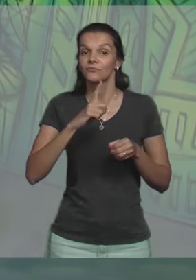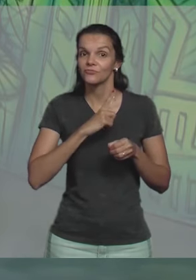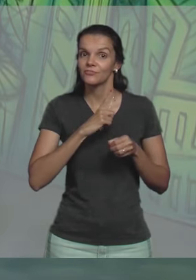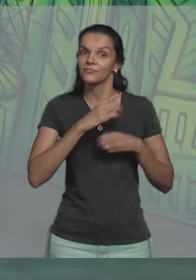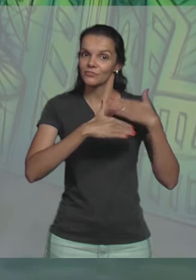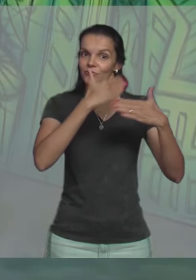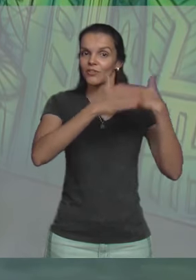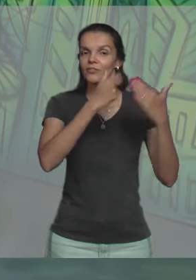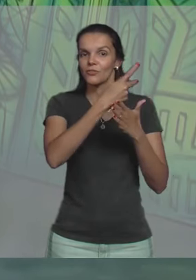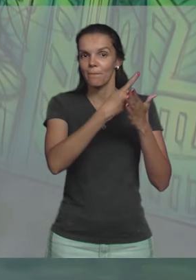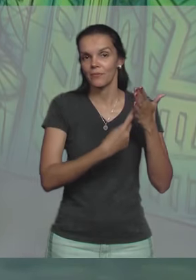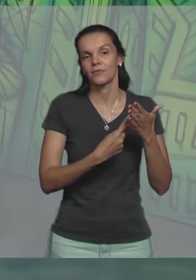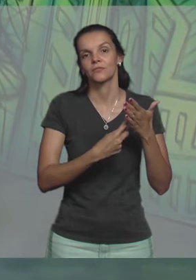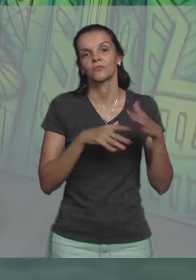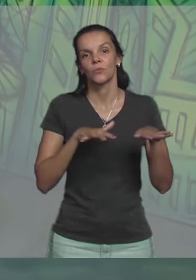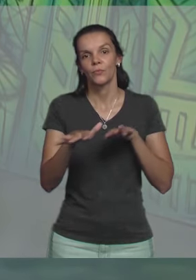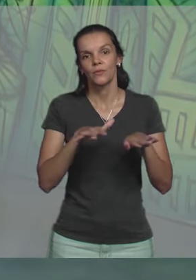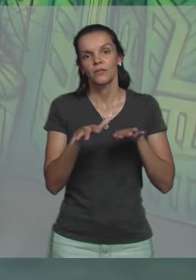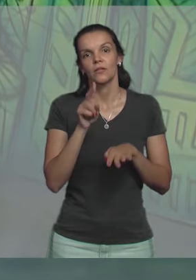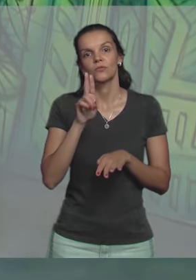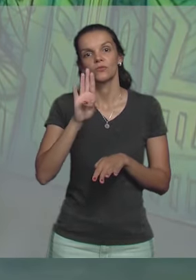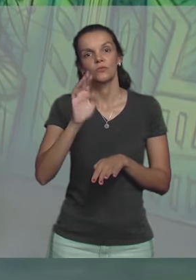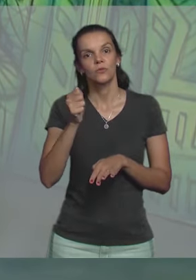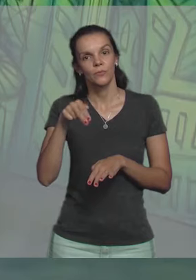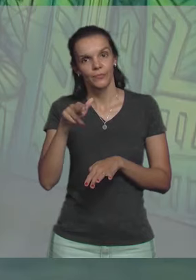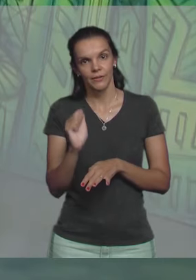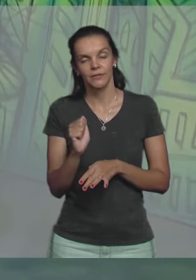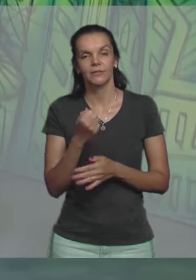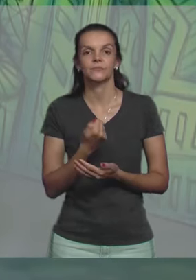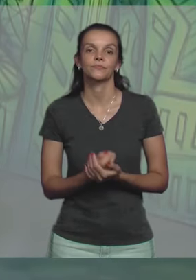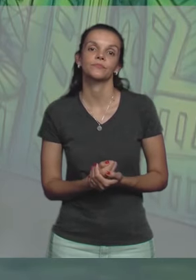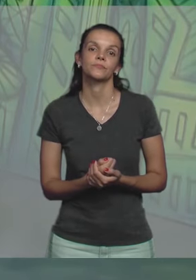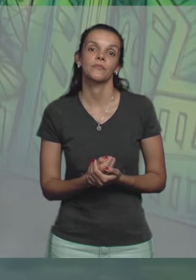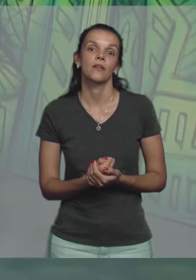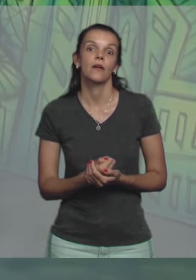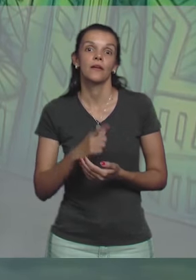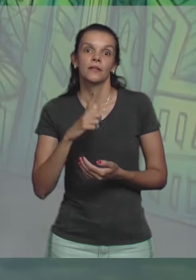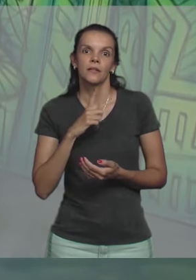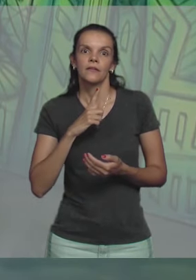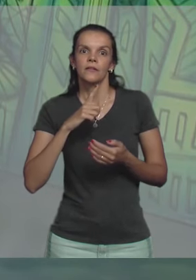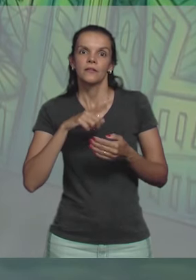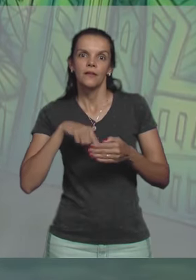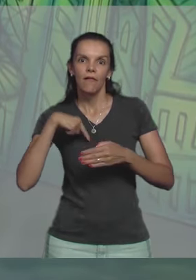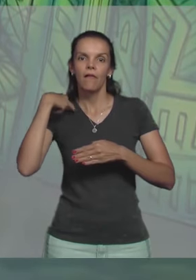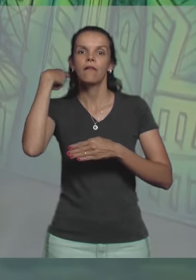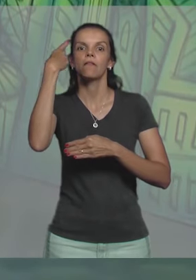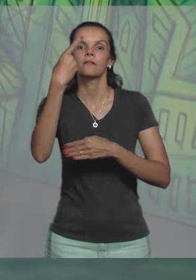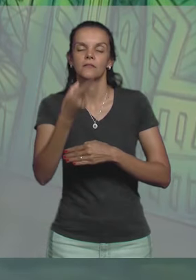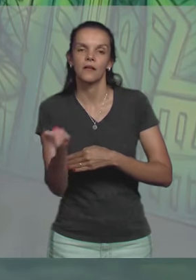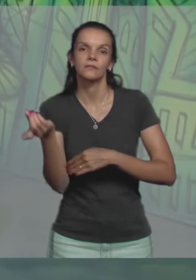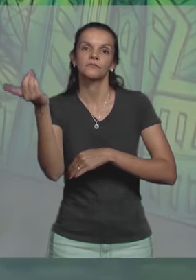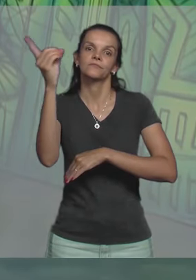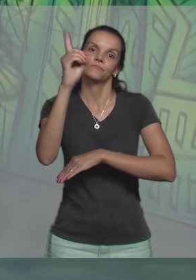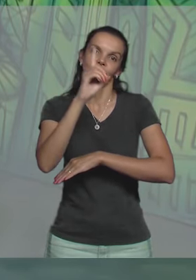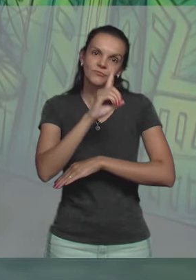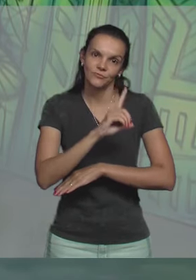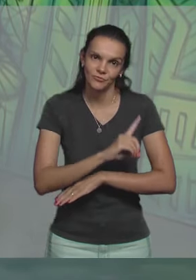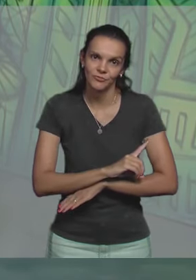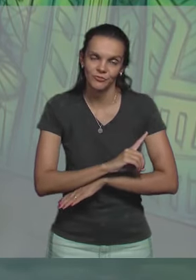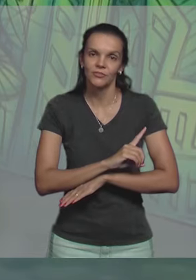desenvolvido seus planos de mobilidade urbana. Isso levou um adiamento. Agora a nova data marco está para abril